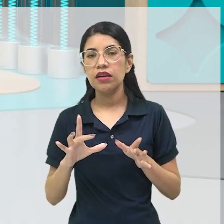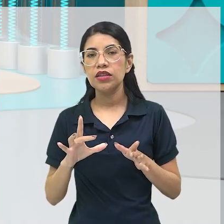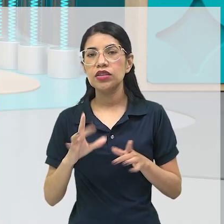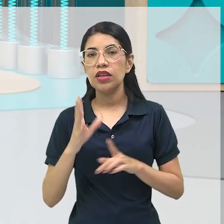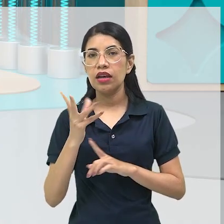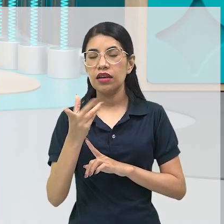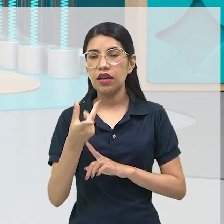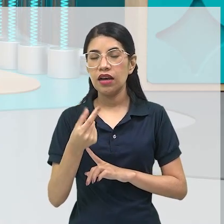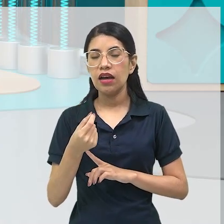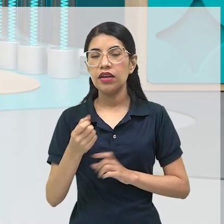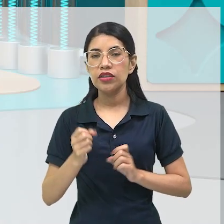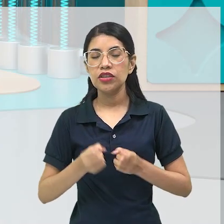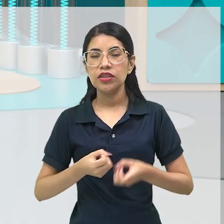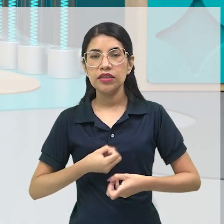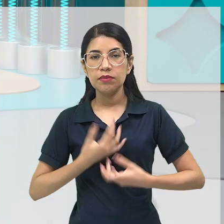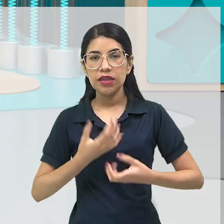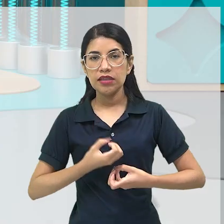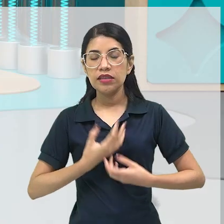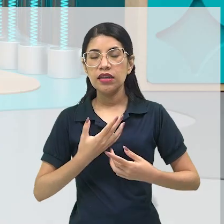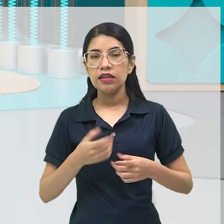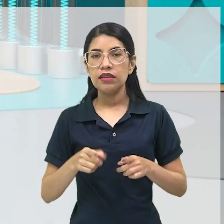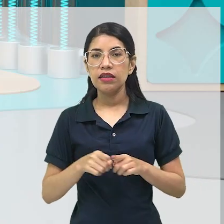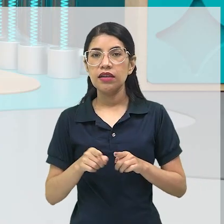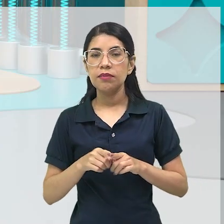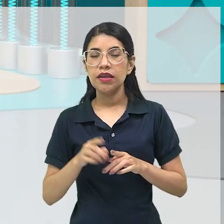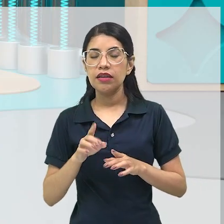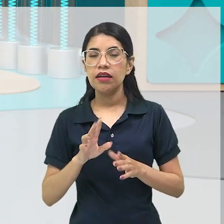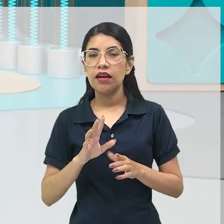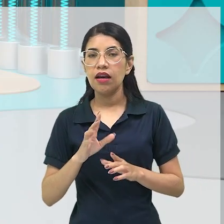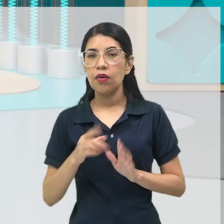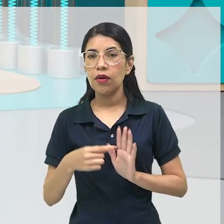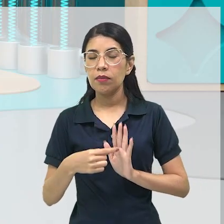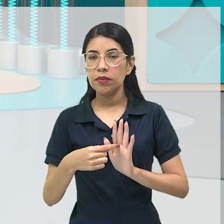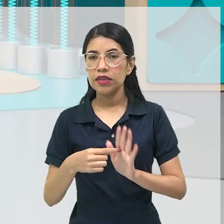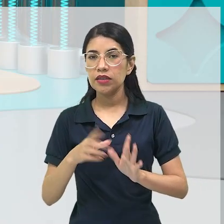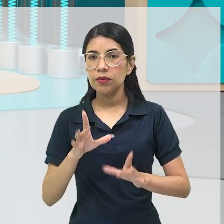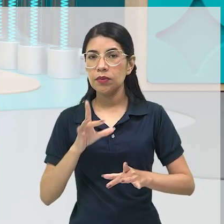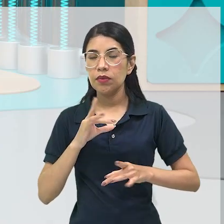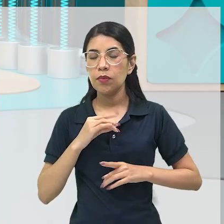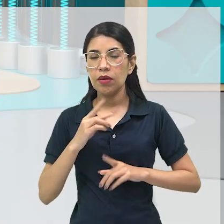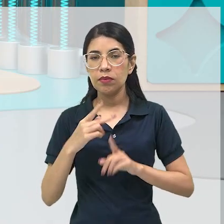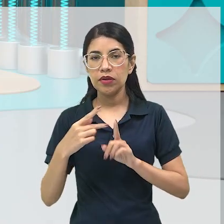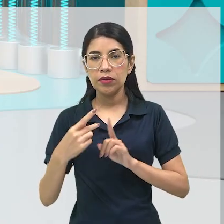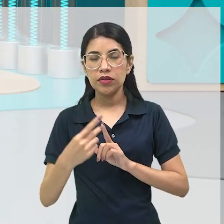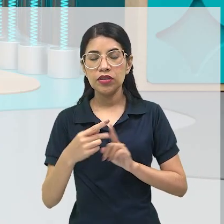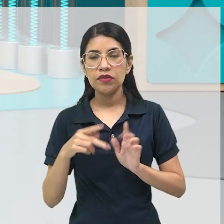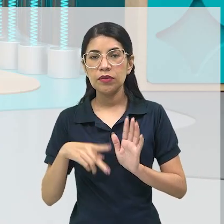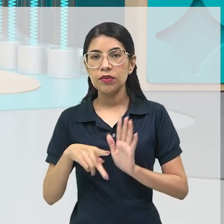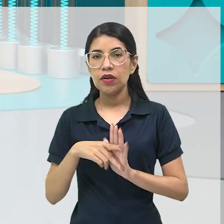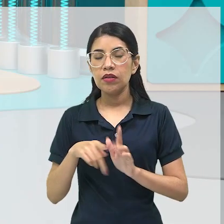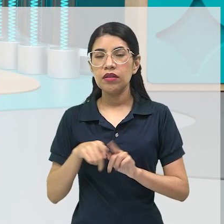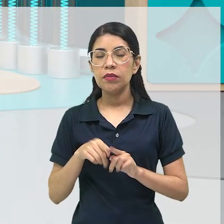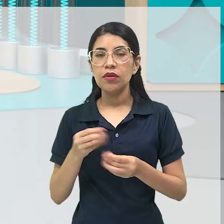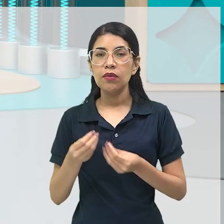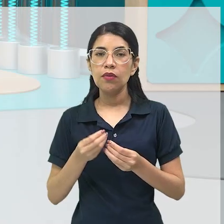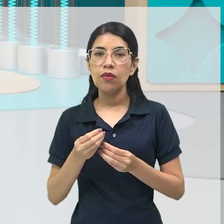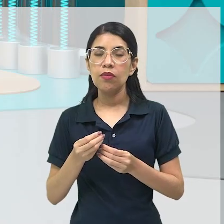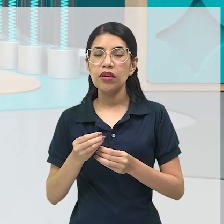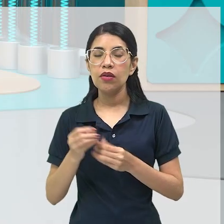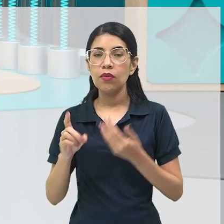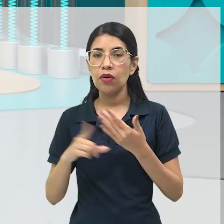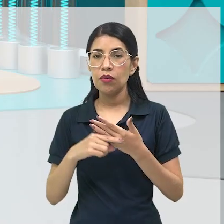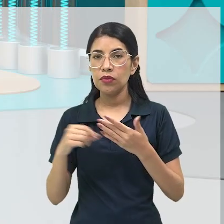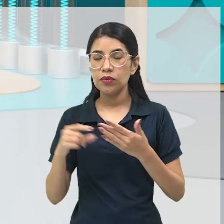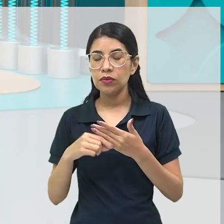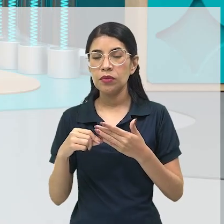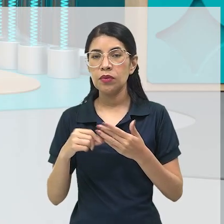poética, liberdade de expressão, a interpretação, o meu ponto de vista, como o diretor compreendeu aquele